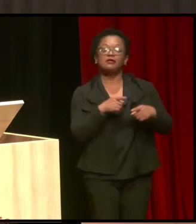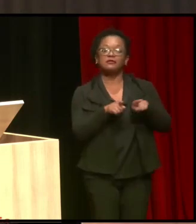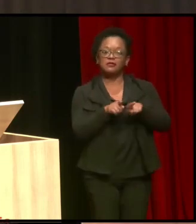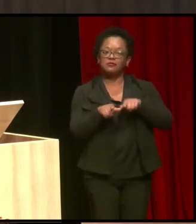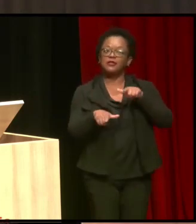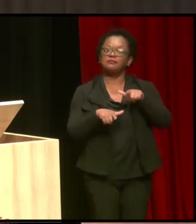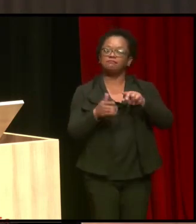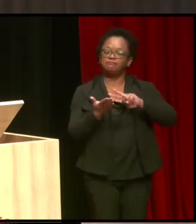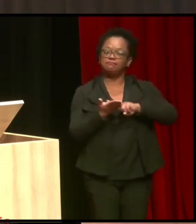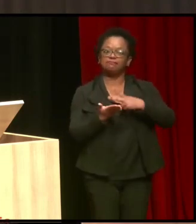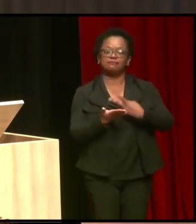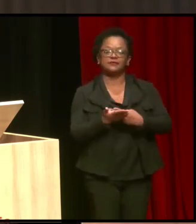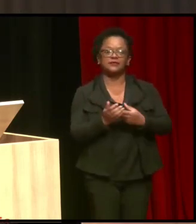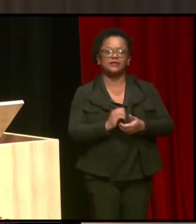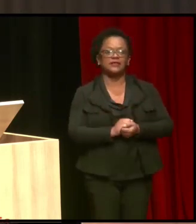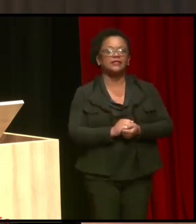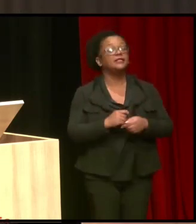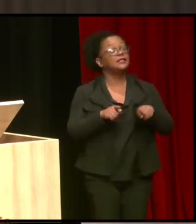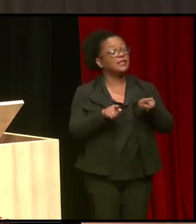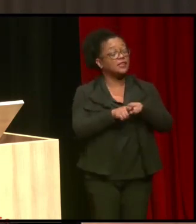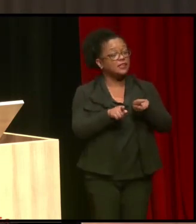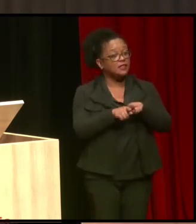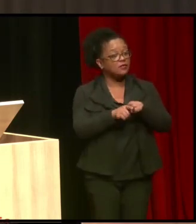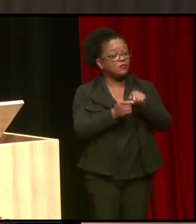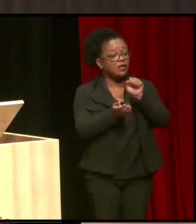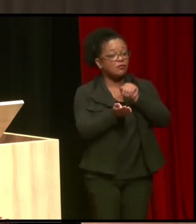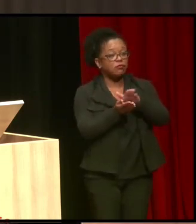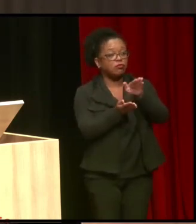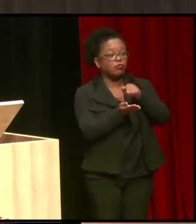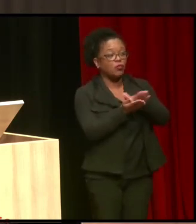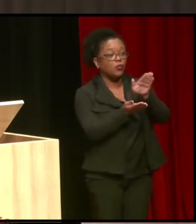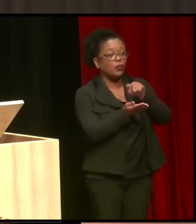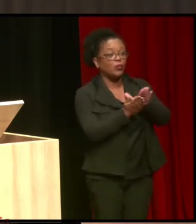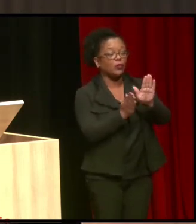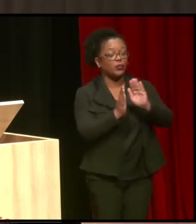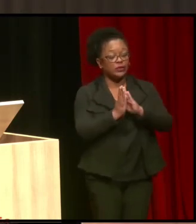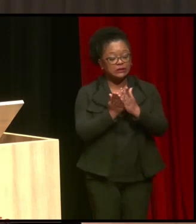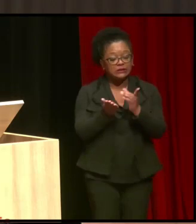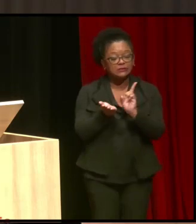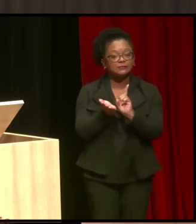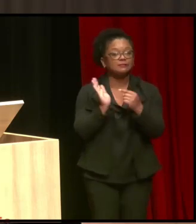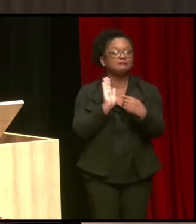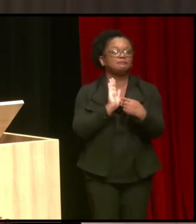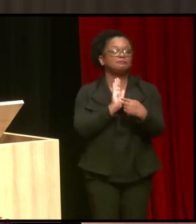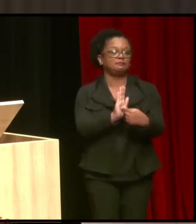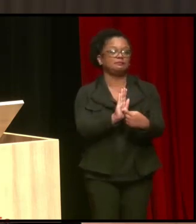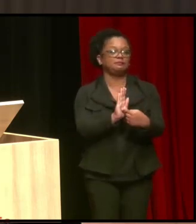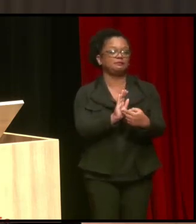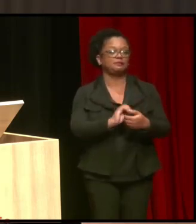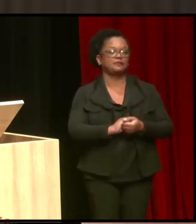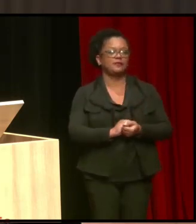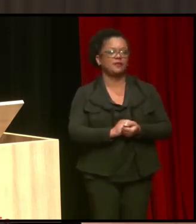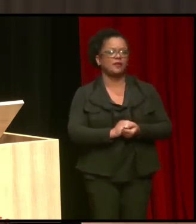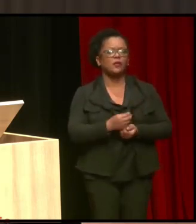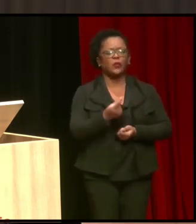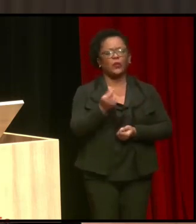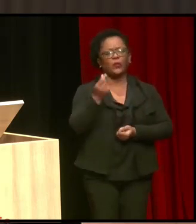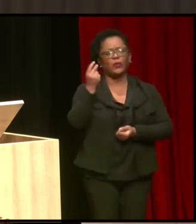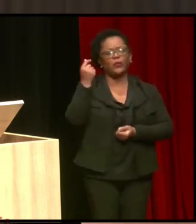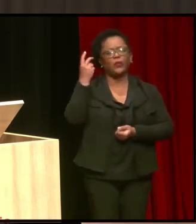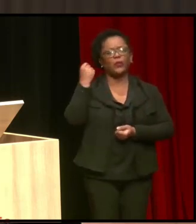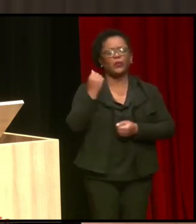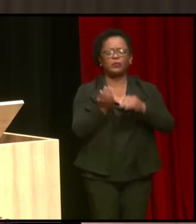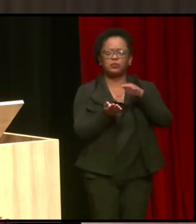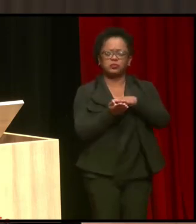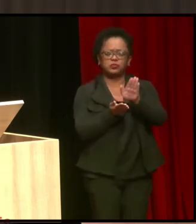que mais? Ah, ela publica a Bíblia. Publicar, durante muito tempo, foi